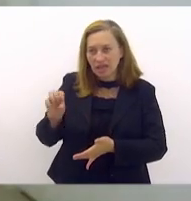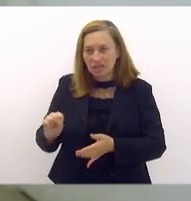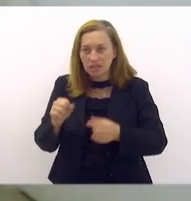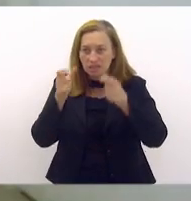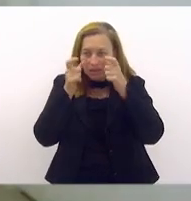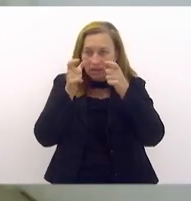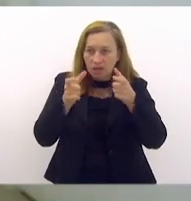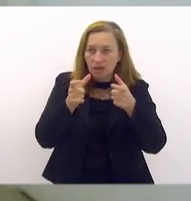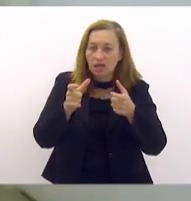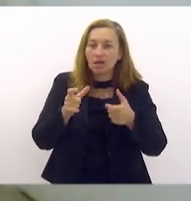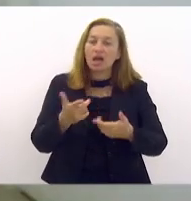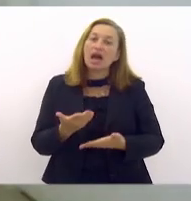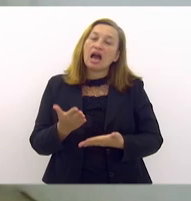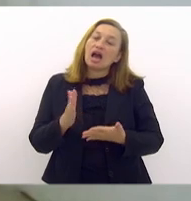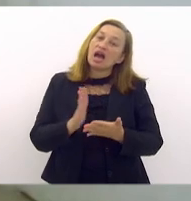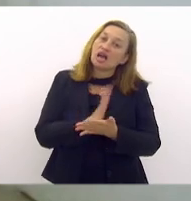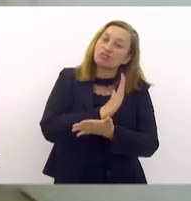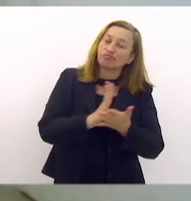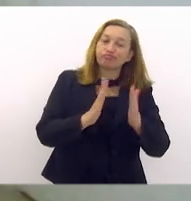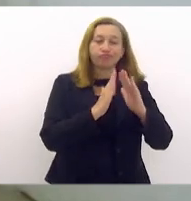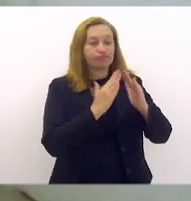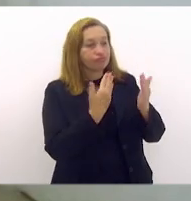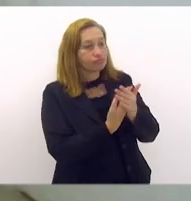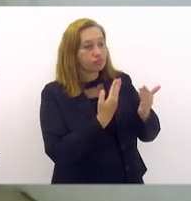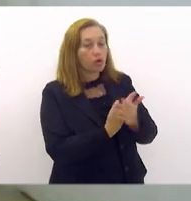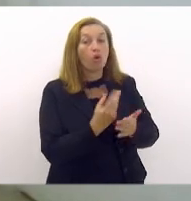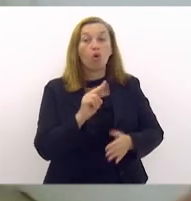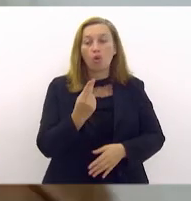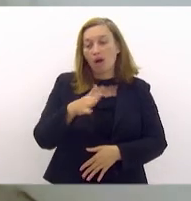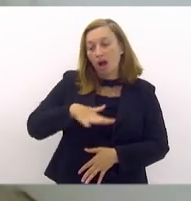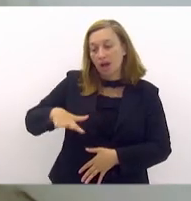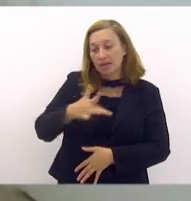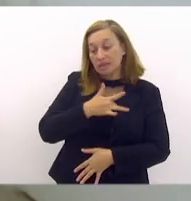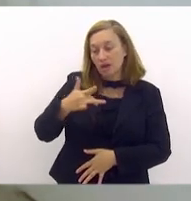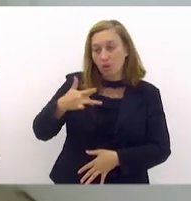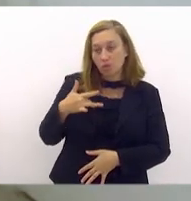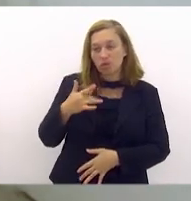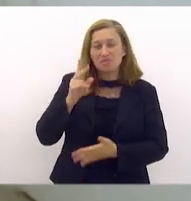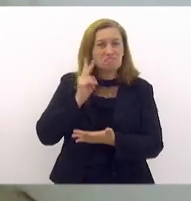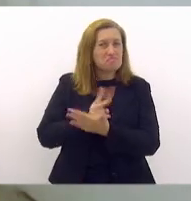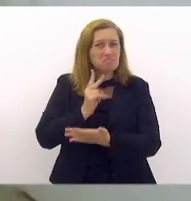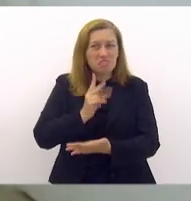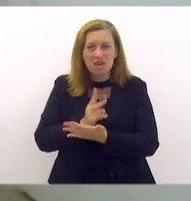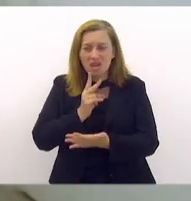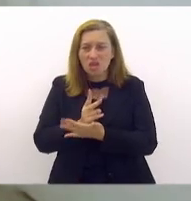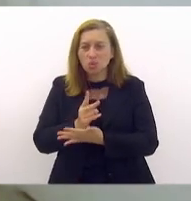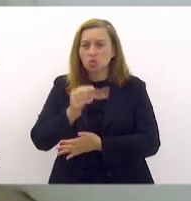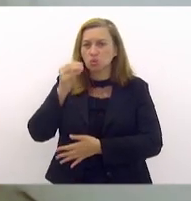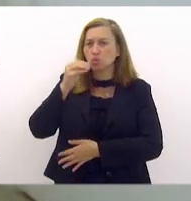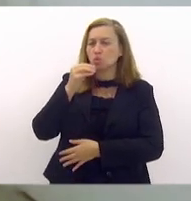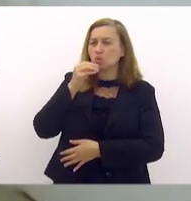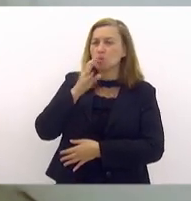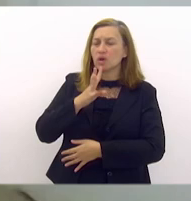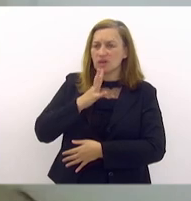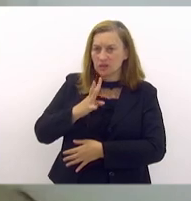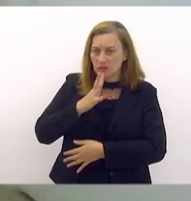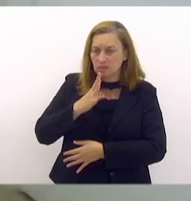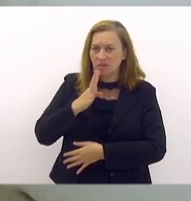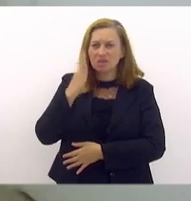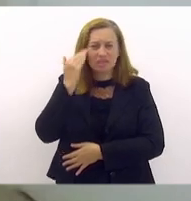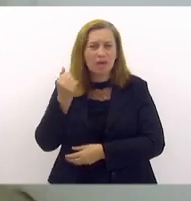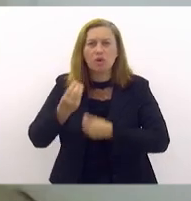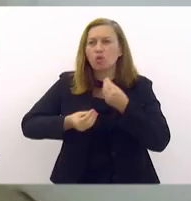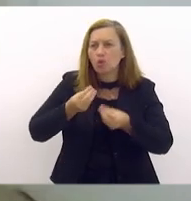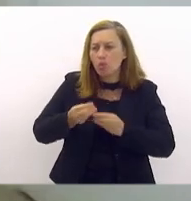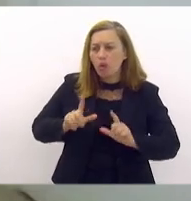mesmo os serviços de saúde e assistência, ainda que tenham tido conhecimento, sabem o que fazer ou